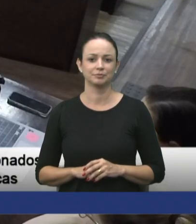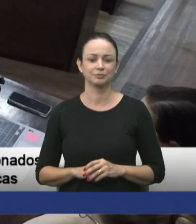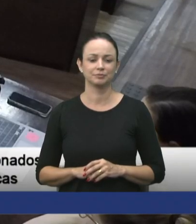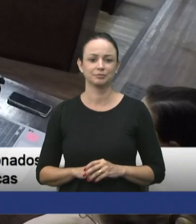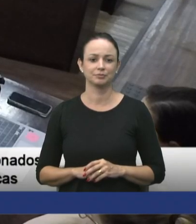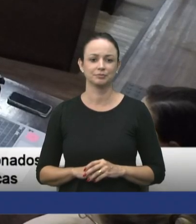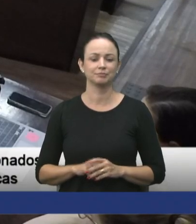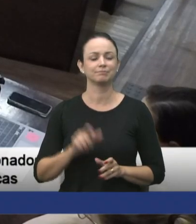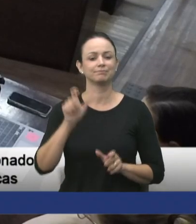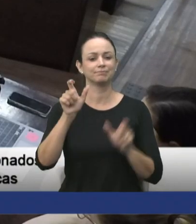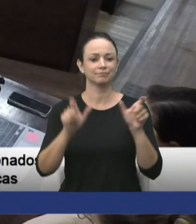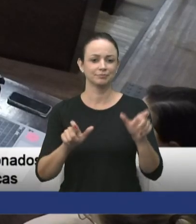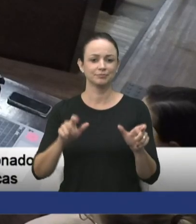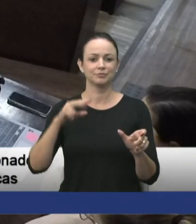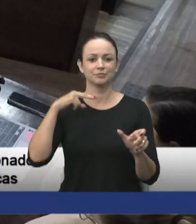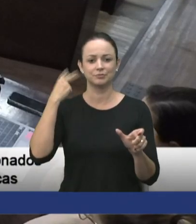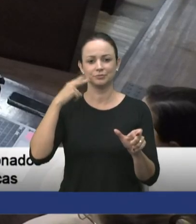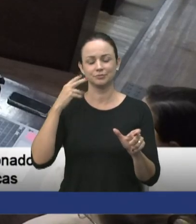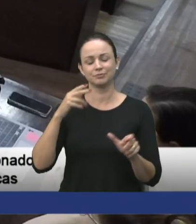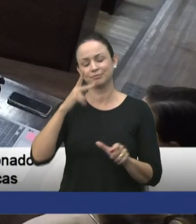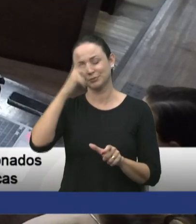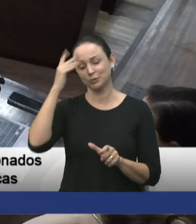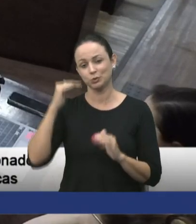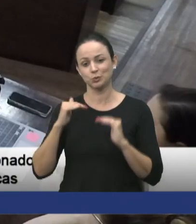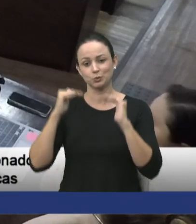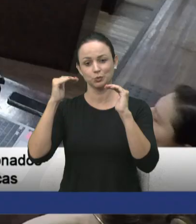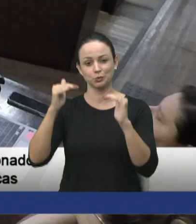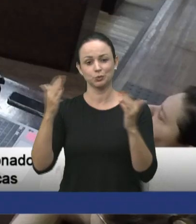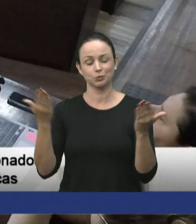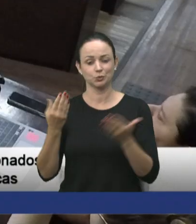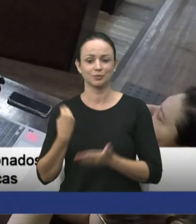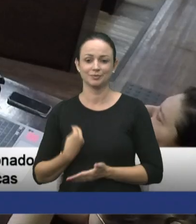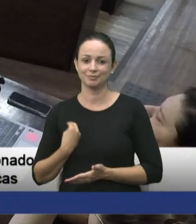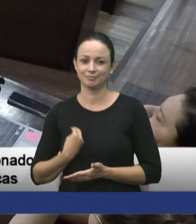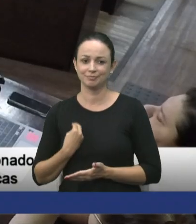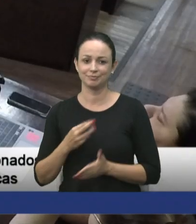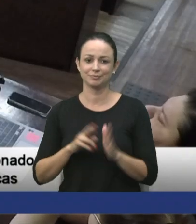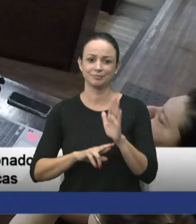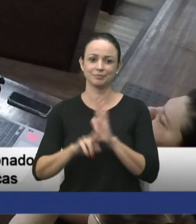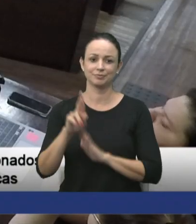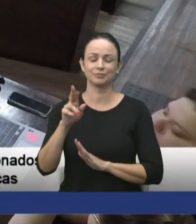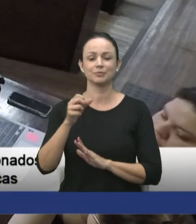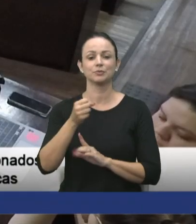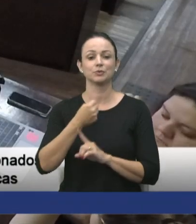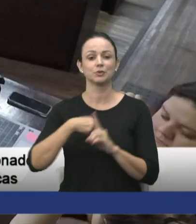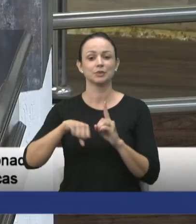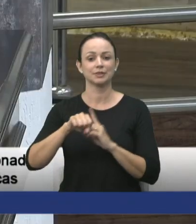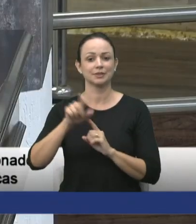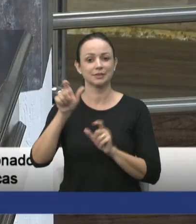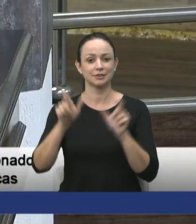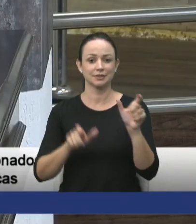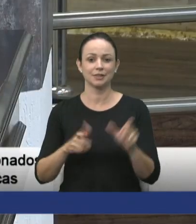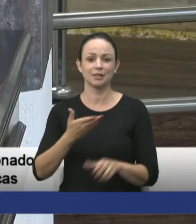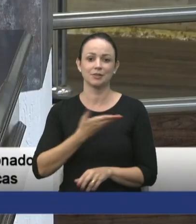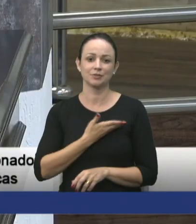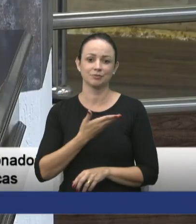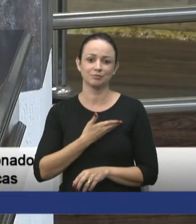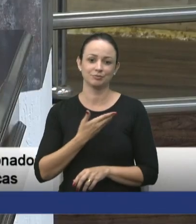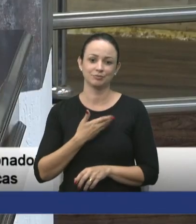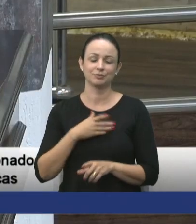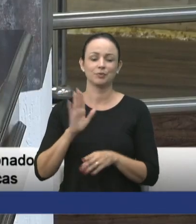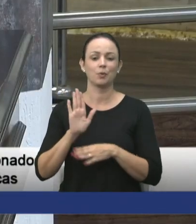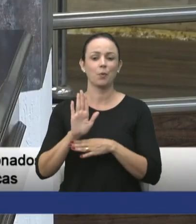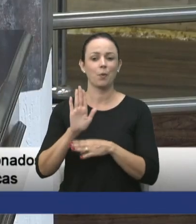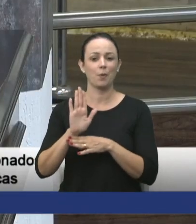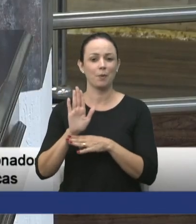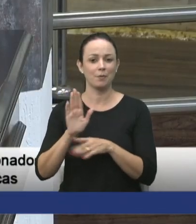Nobres vereadores, autoridades presentes, representantes da sociedade civil, amigos,